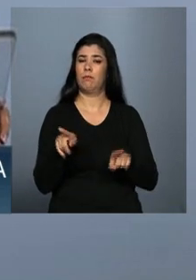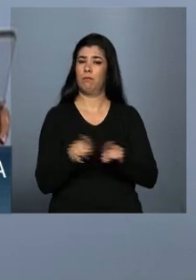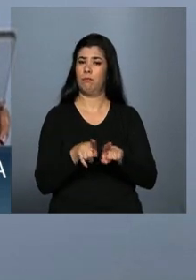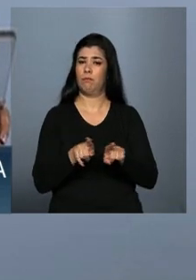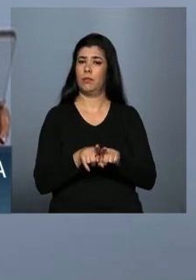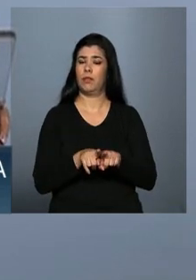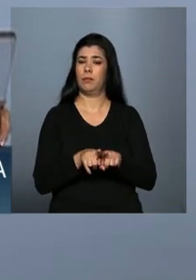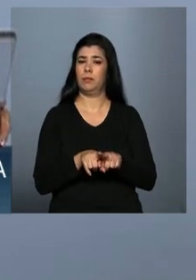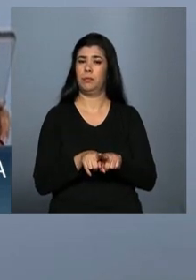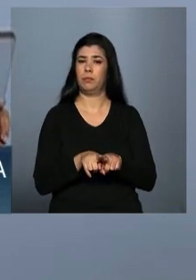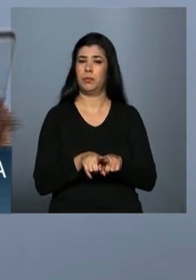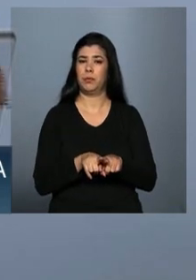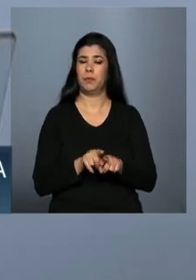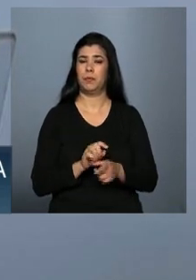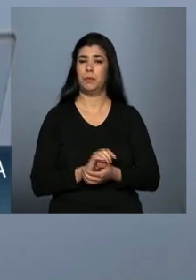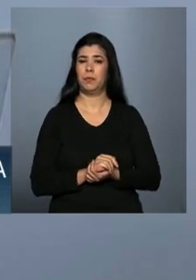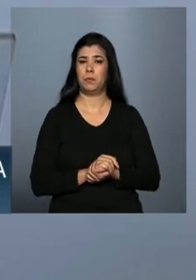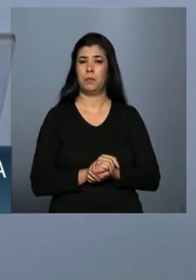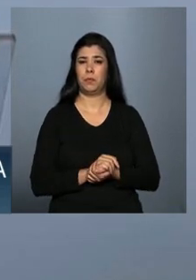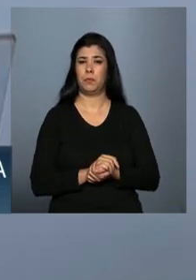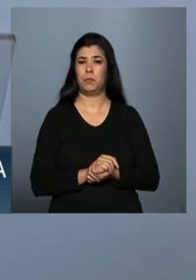também